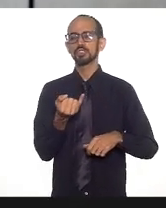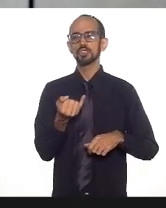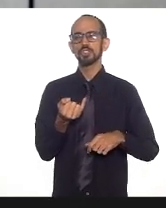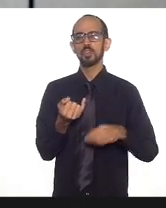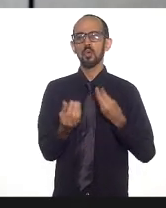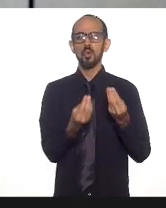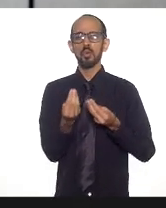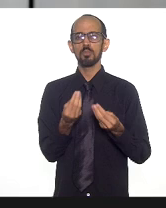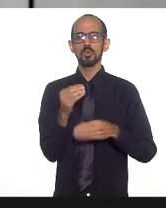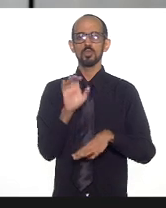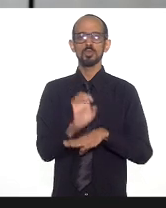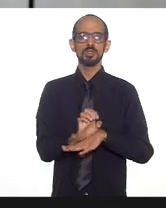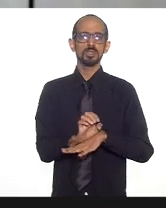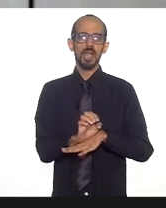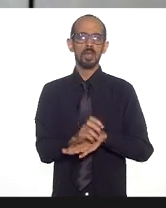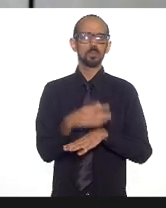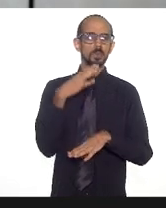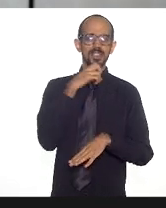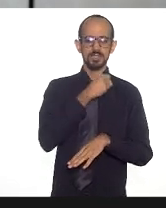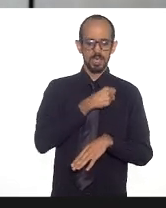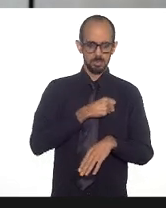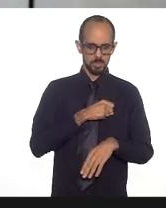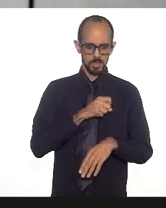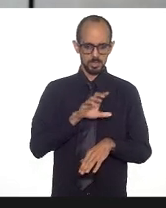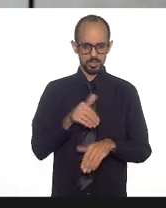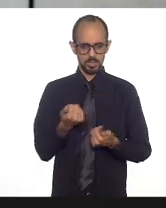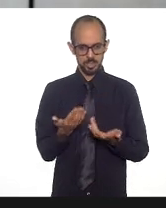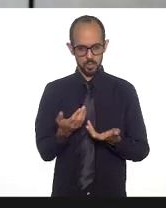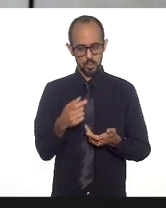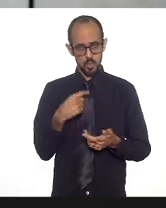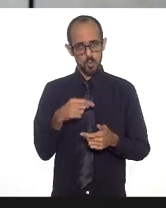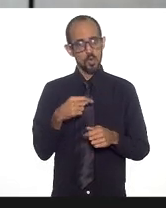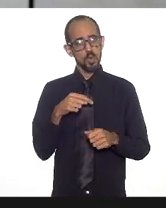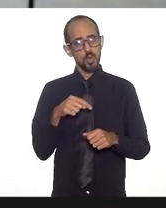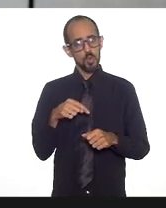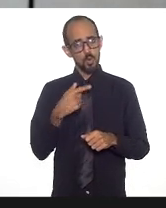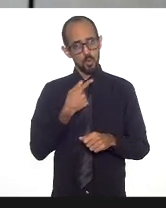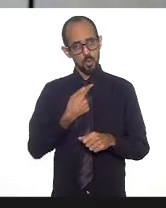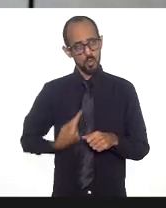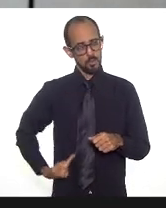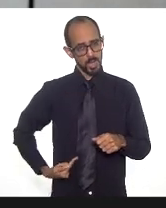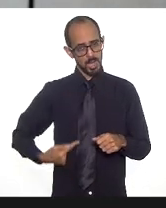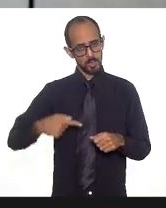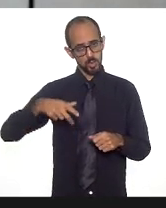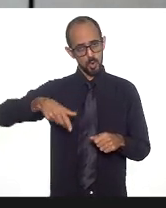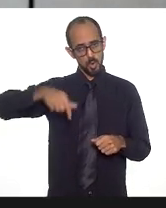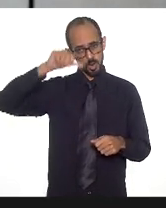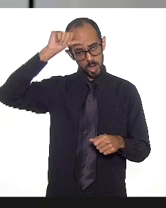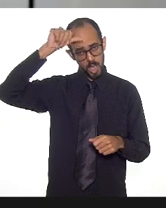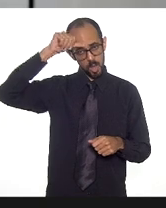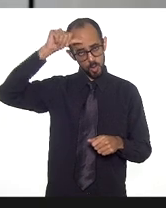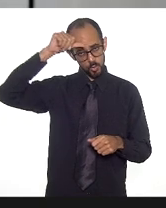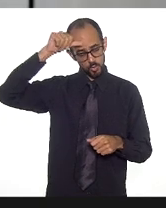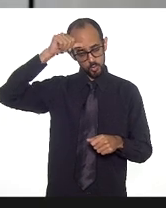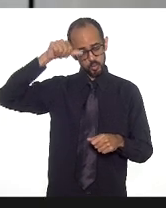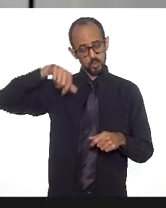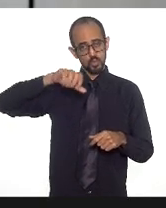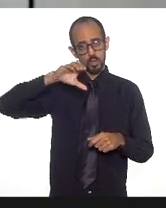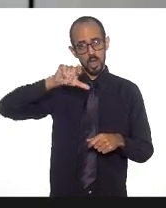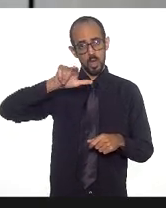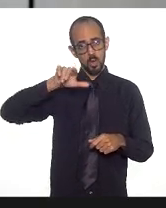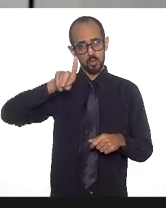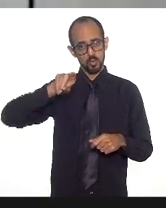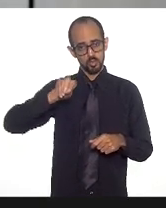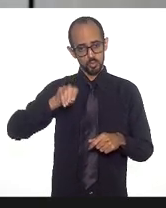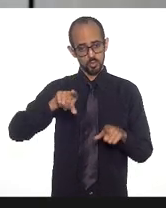a CCERJ? Eu acho que tanto o nosso secretário, o doutor Serginho, quanto o governador já manifestaram várias vezes que o